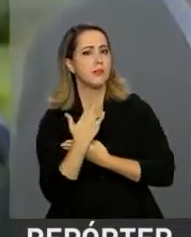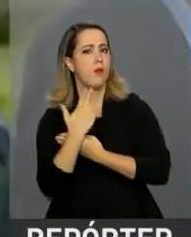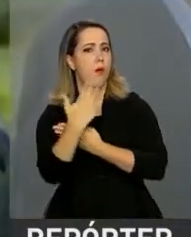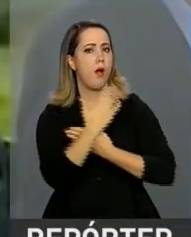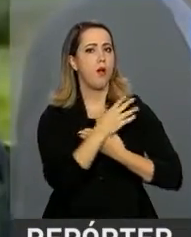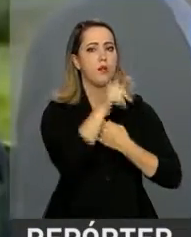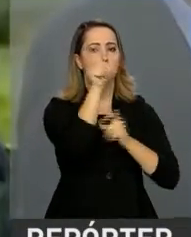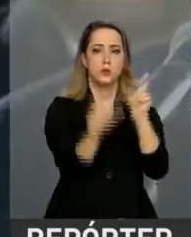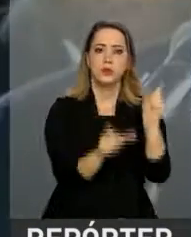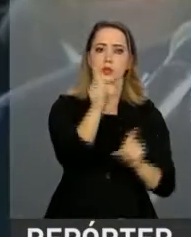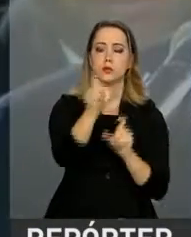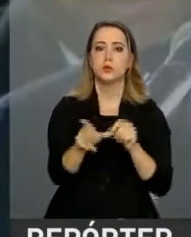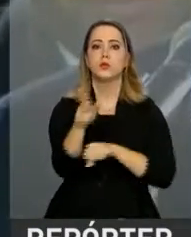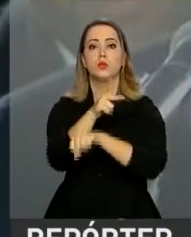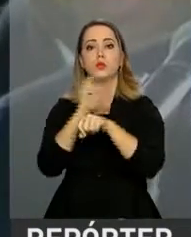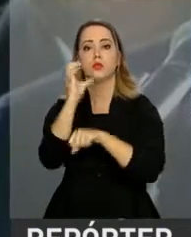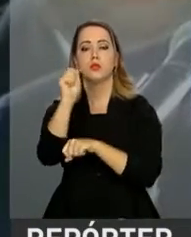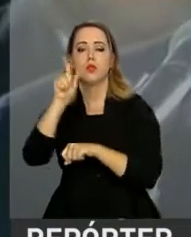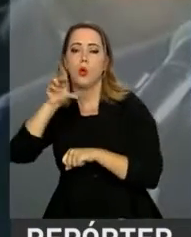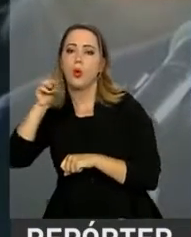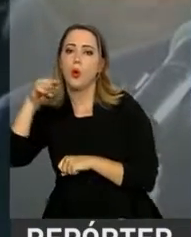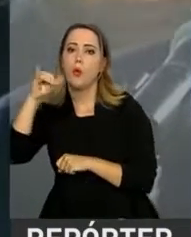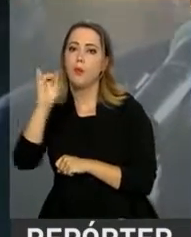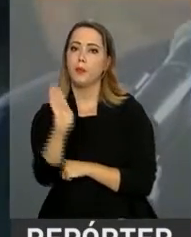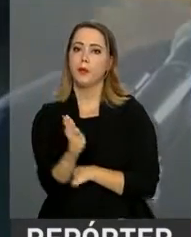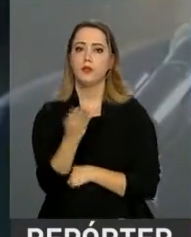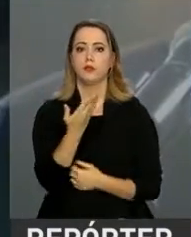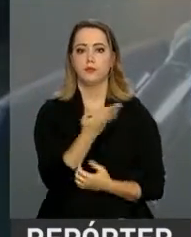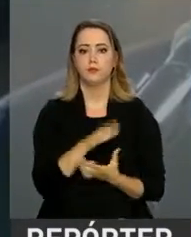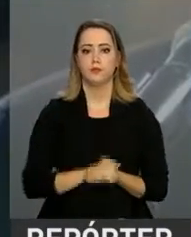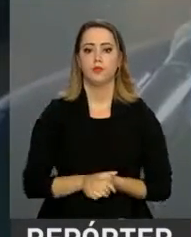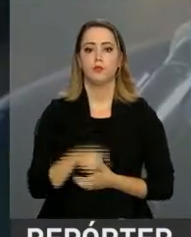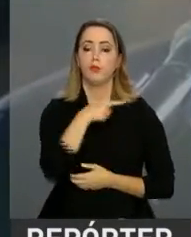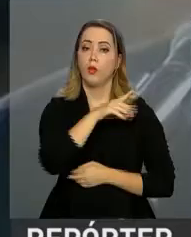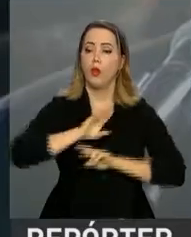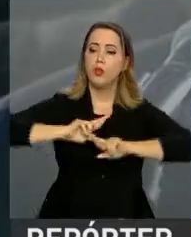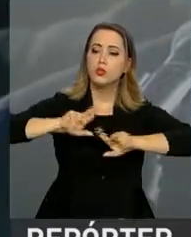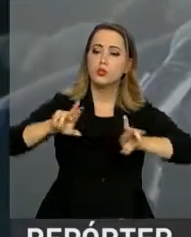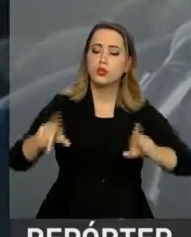dos colombianos. As inúmeras